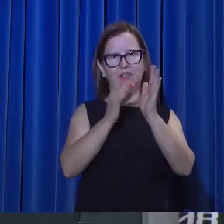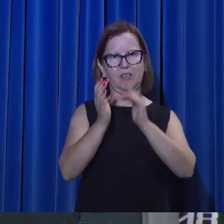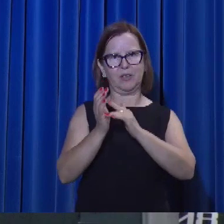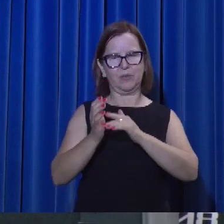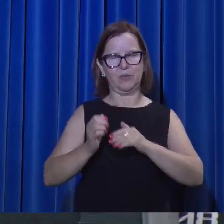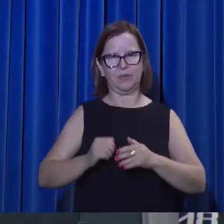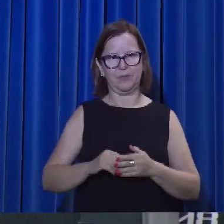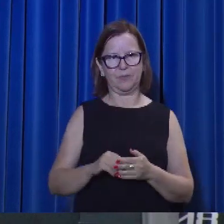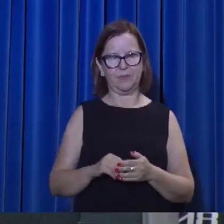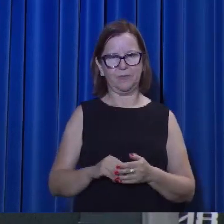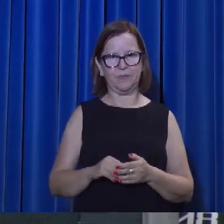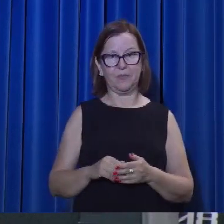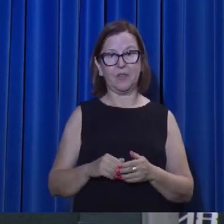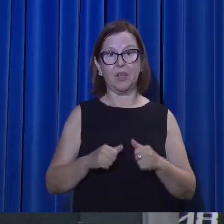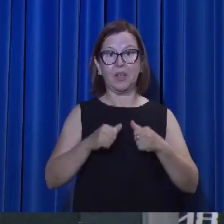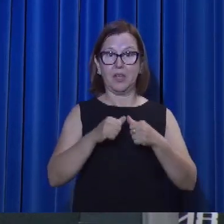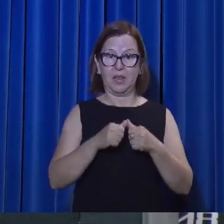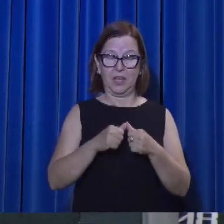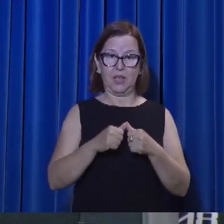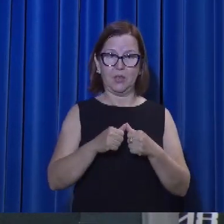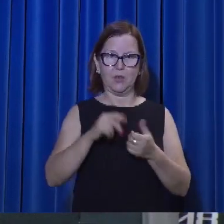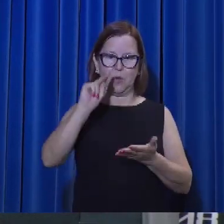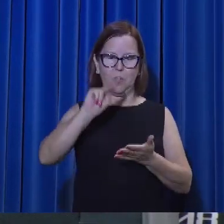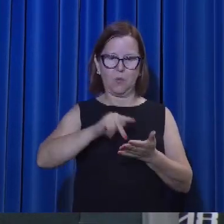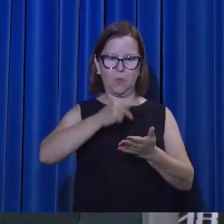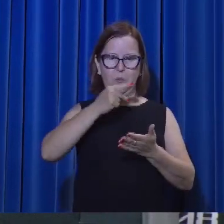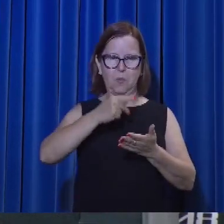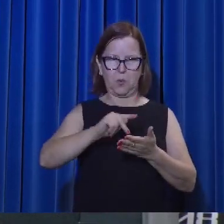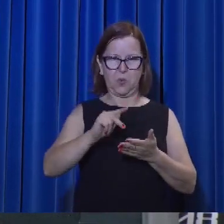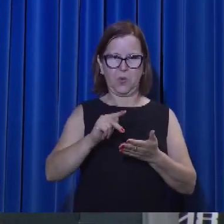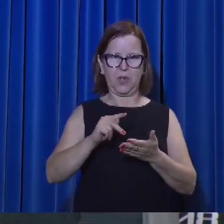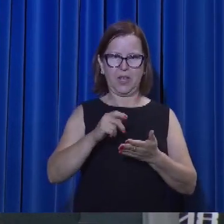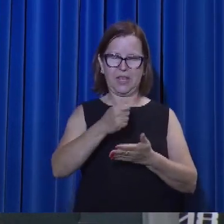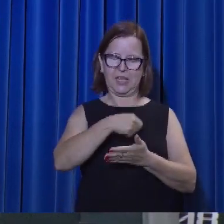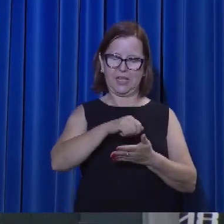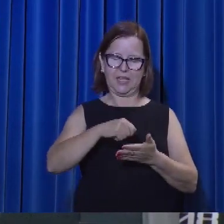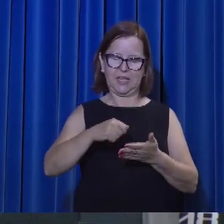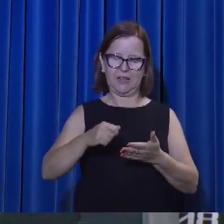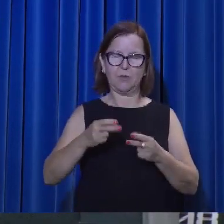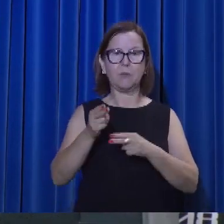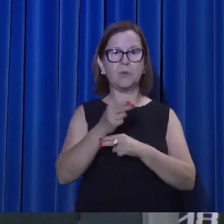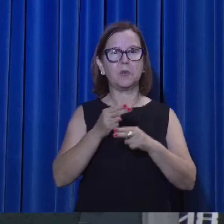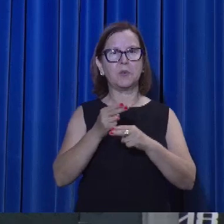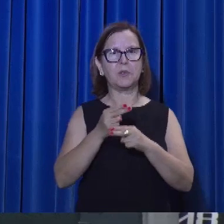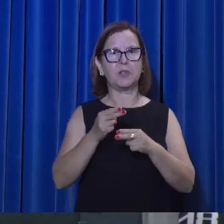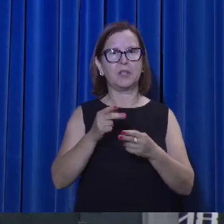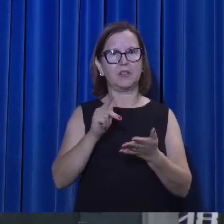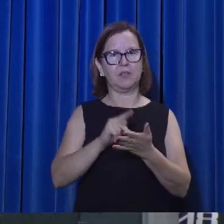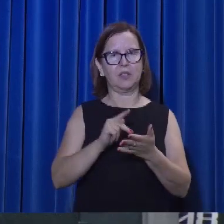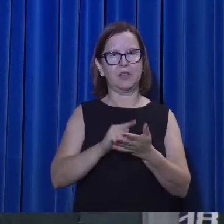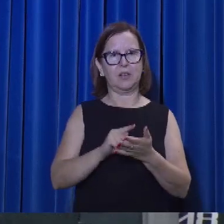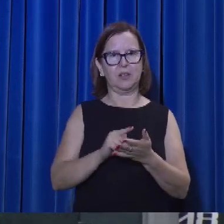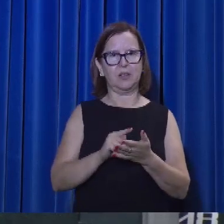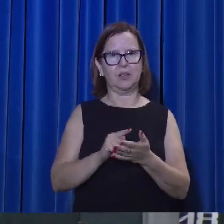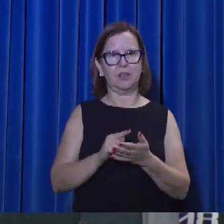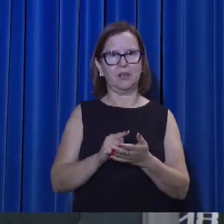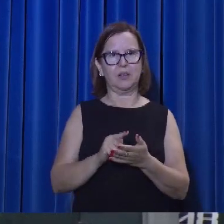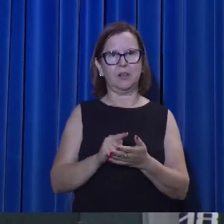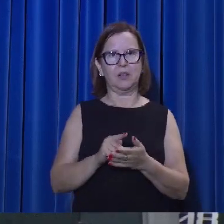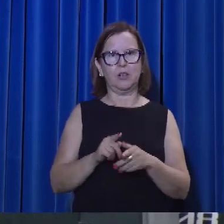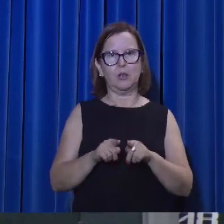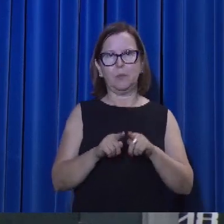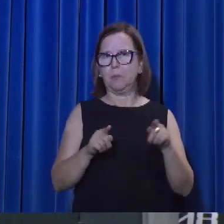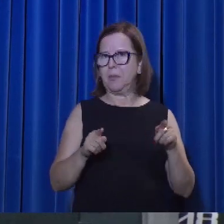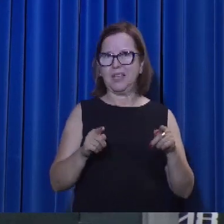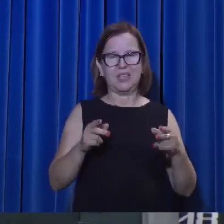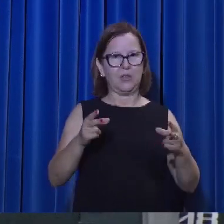Isso disse um poeta certa vez, tentando buscar a verdade. Mas eu não aceito esta filosofia que contraria a própria